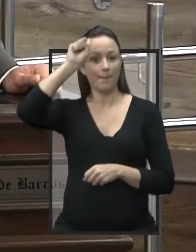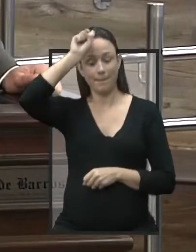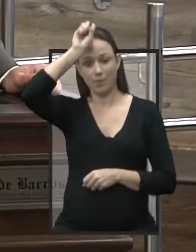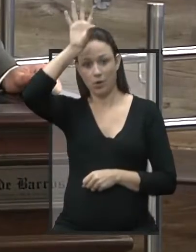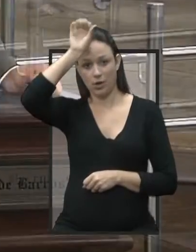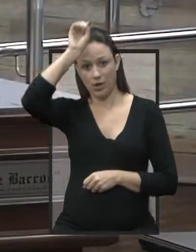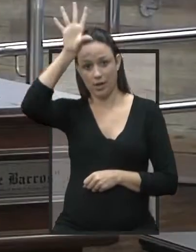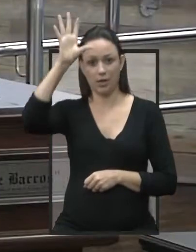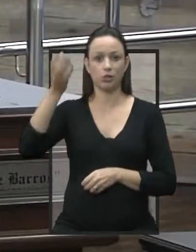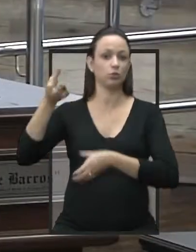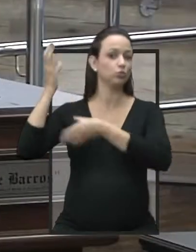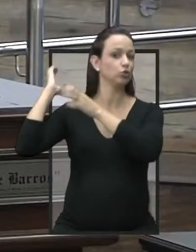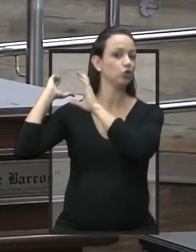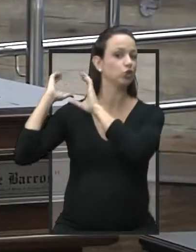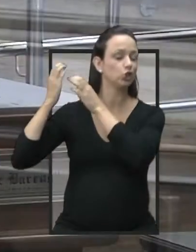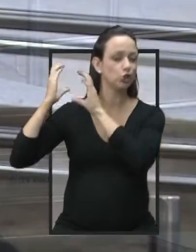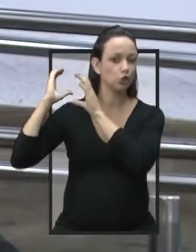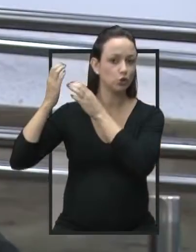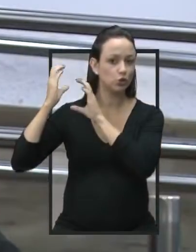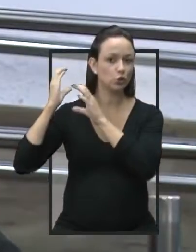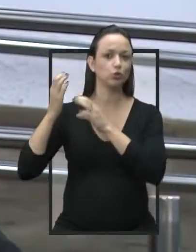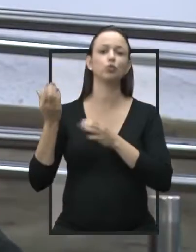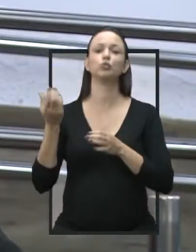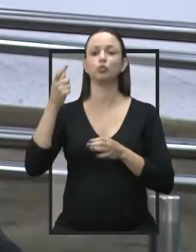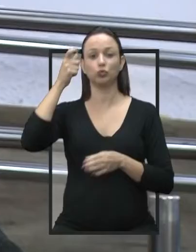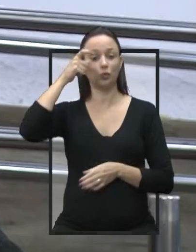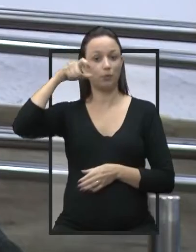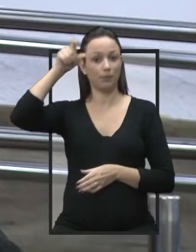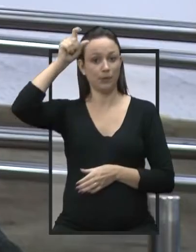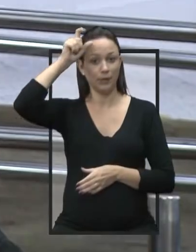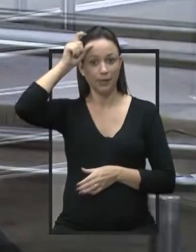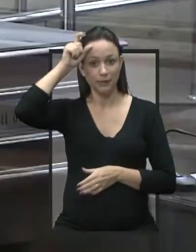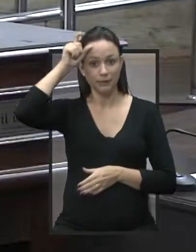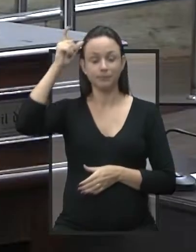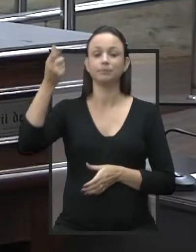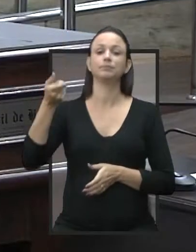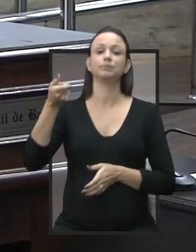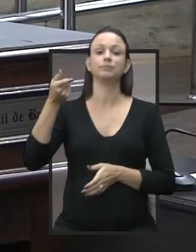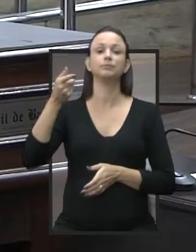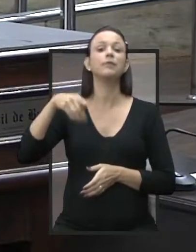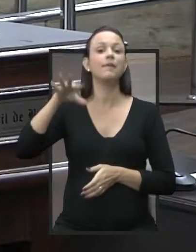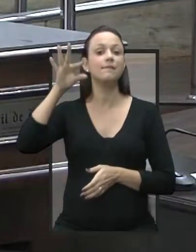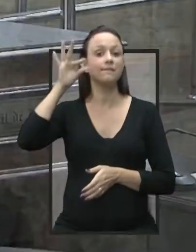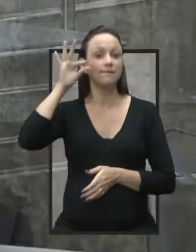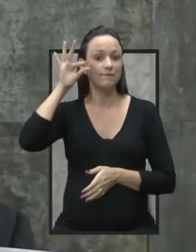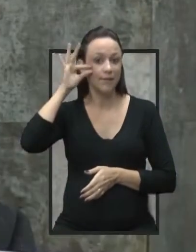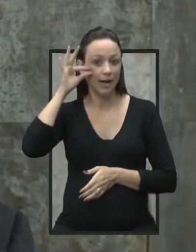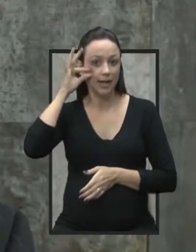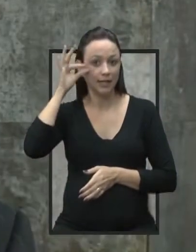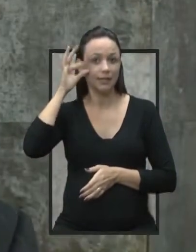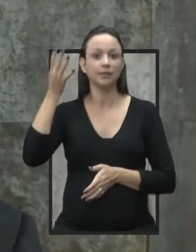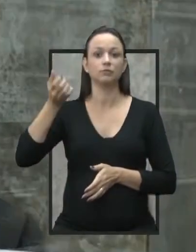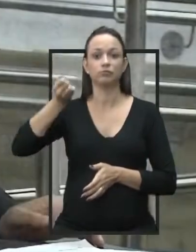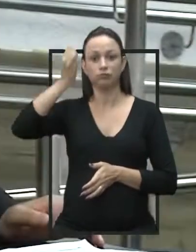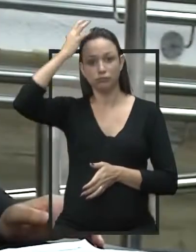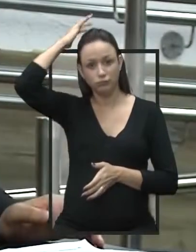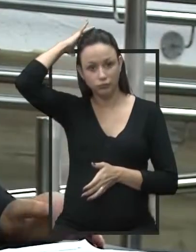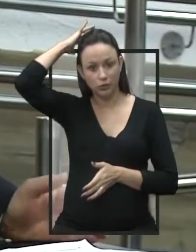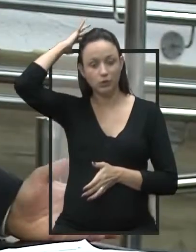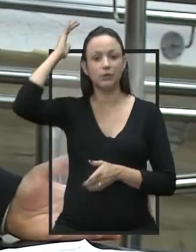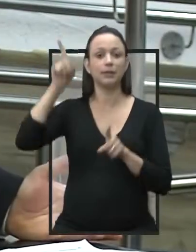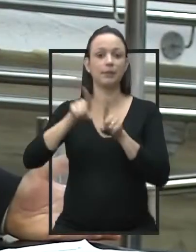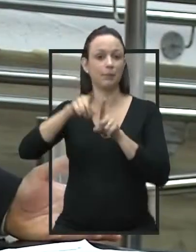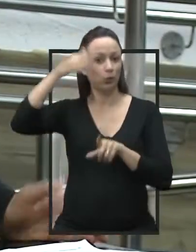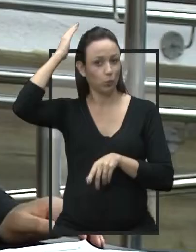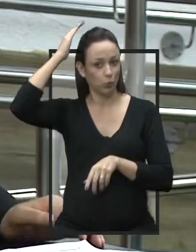moretti tito coló neto josé fernando barbieri wagner brasil de barros toninho mason e tuco